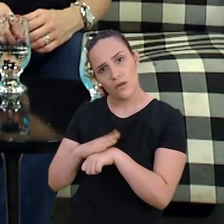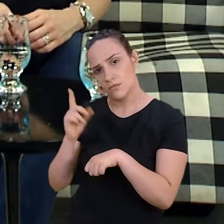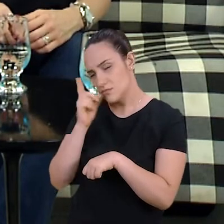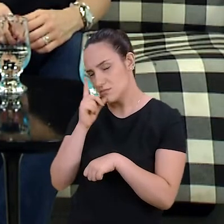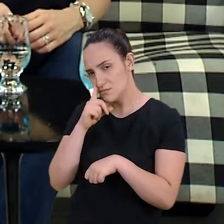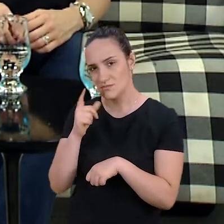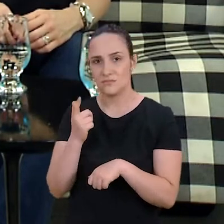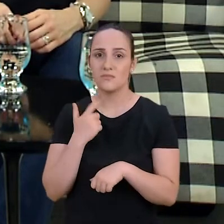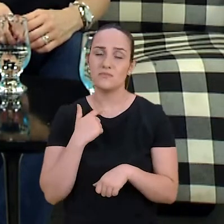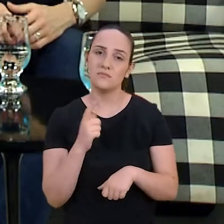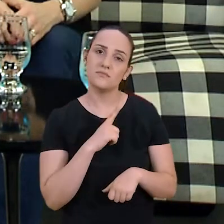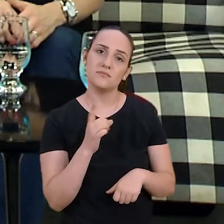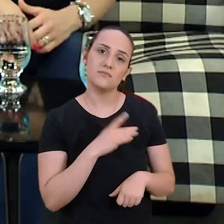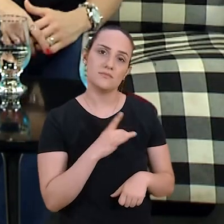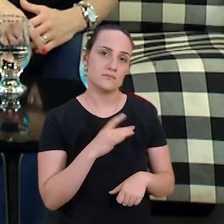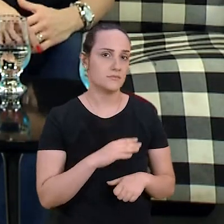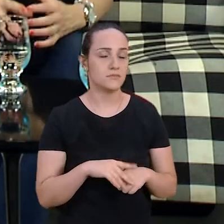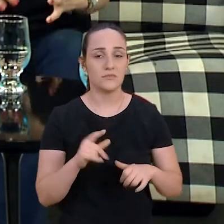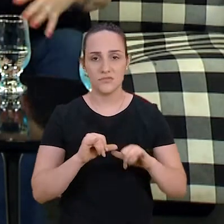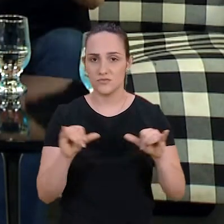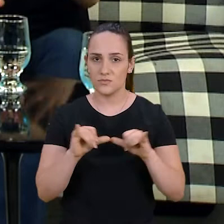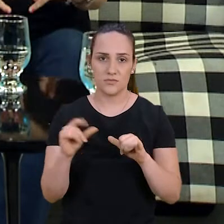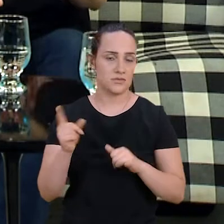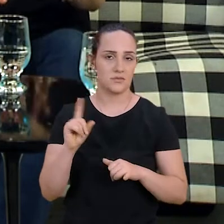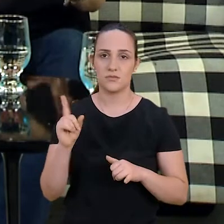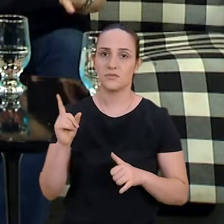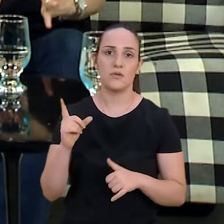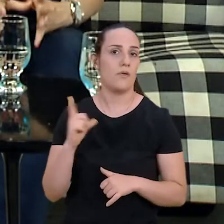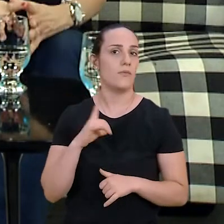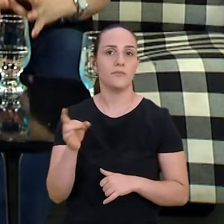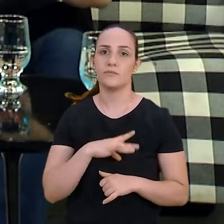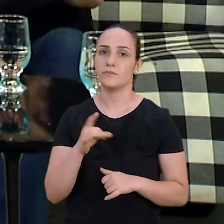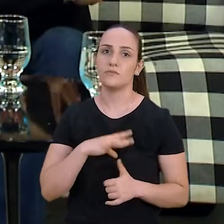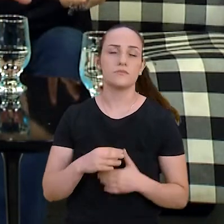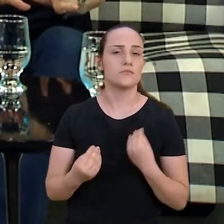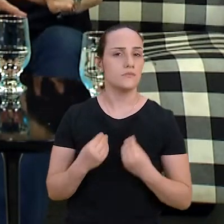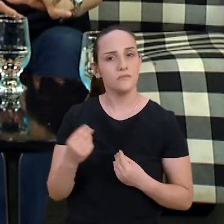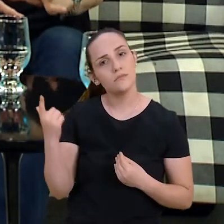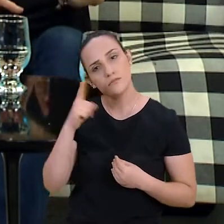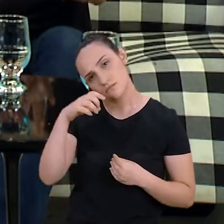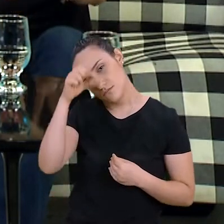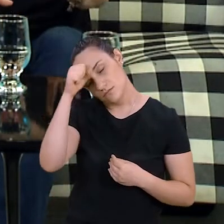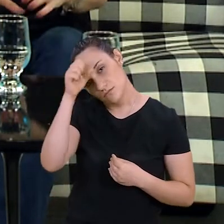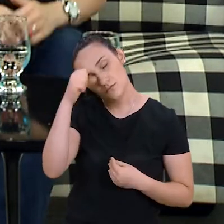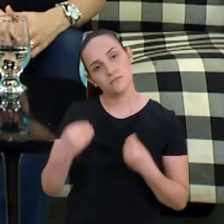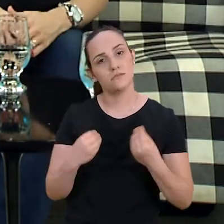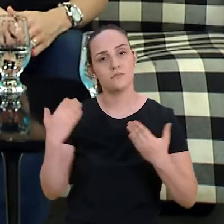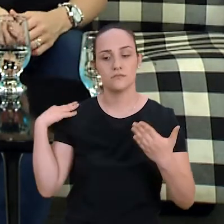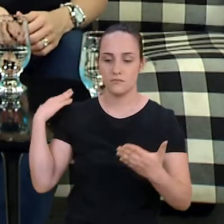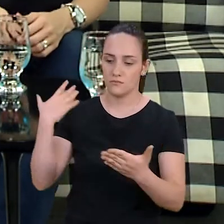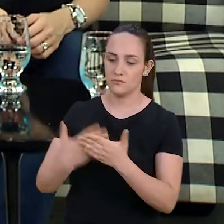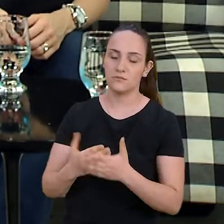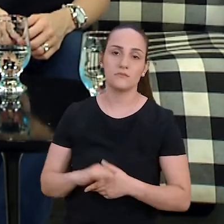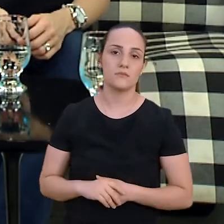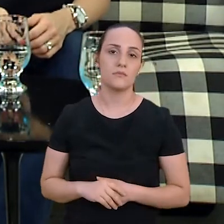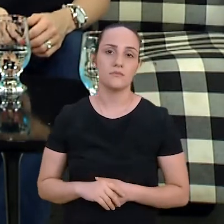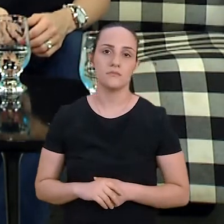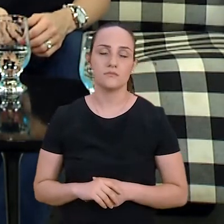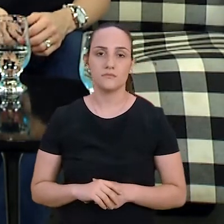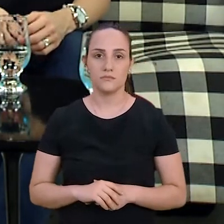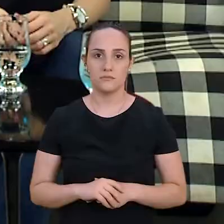eu tenho muito medo. Não foi atrás? Não. E como é que foi, então, para ter esse conhecimento, para chegar até aqui ao dia de hoje?